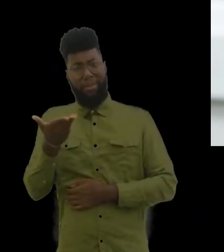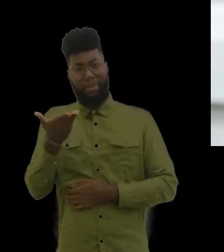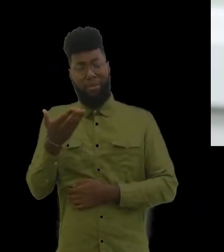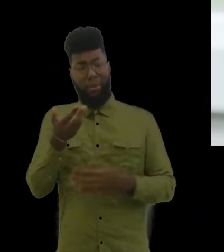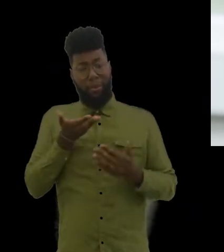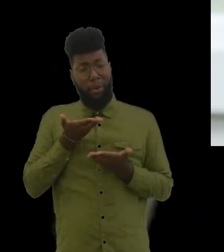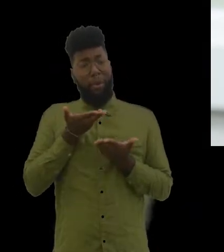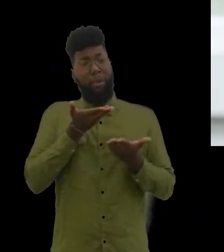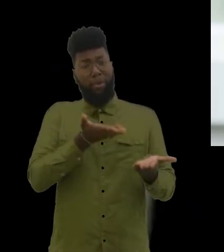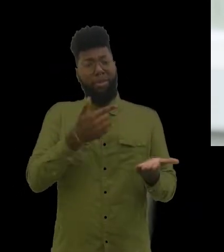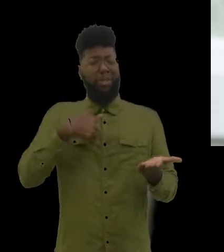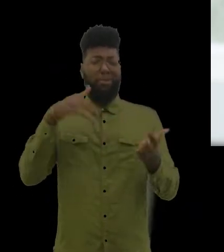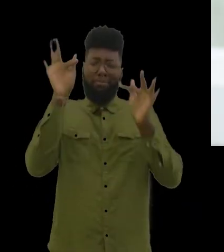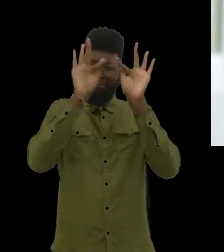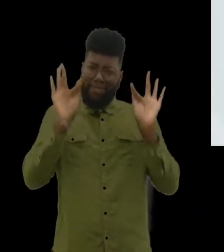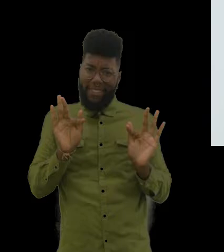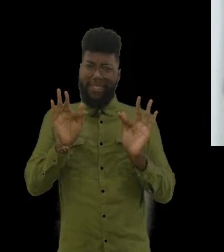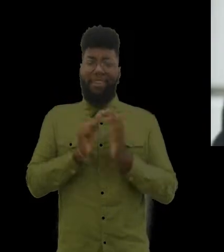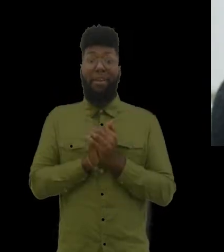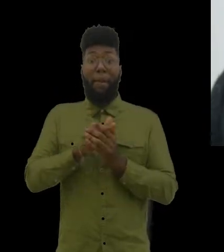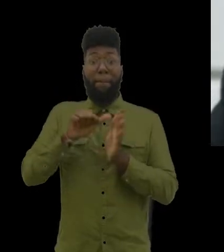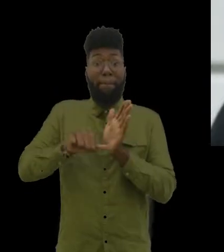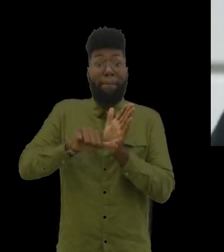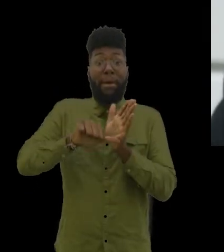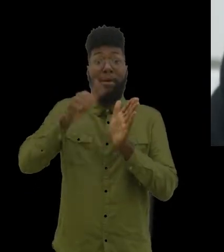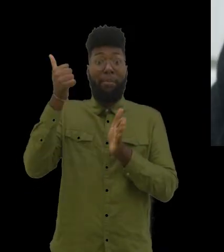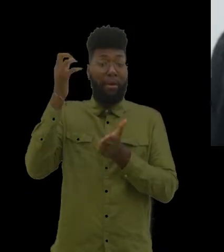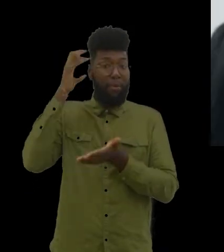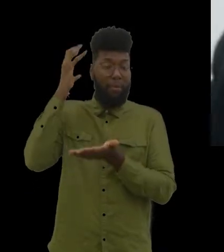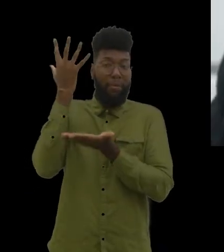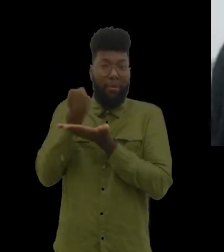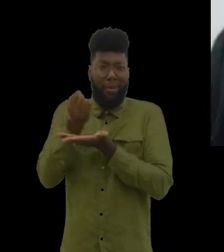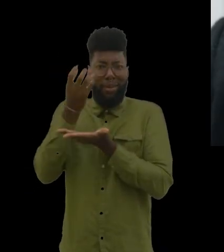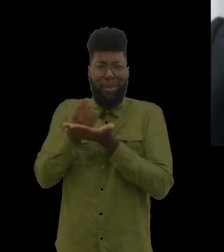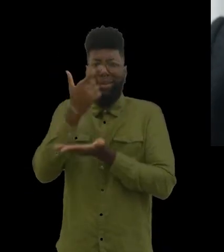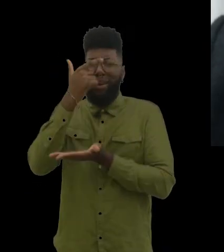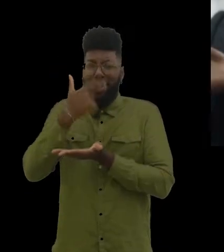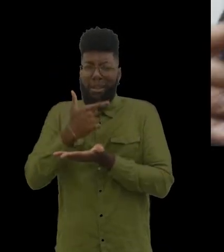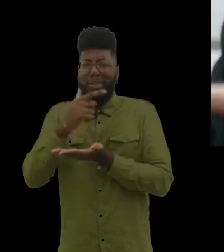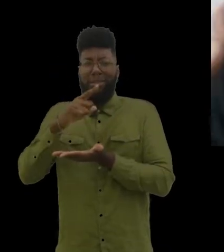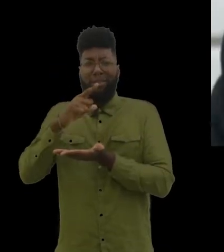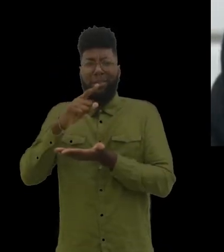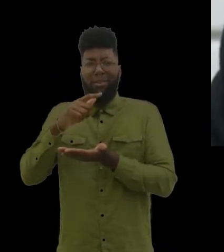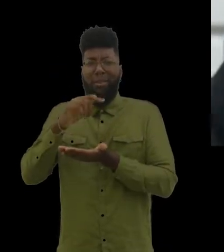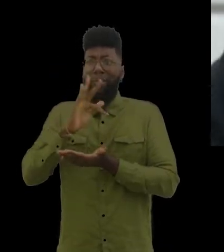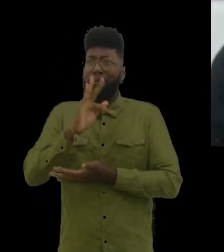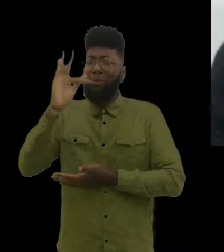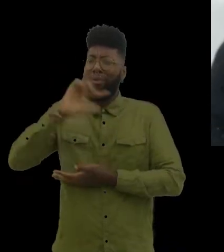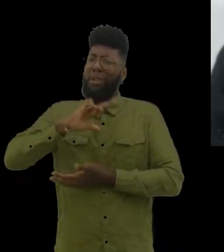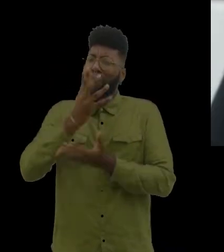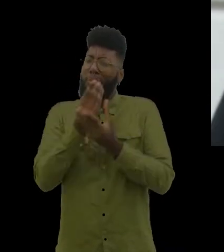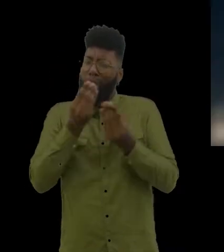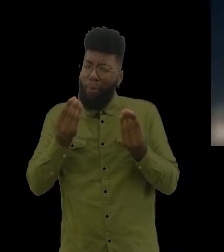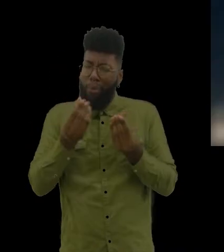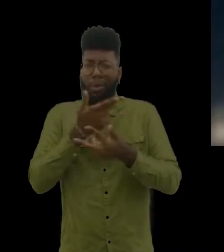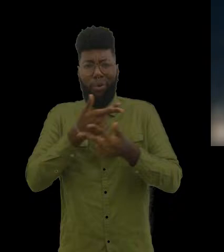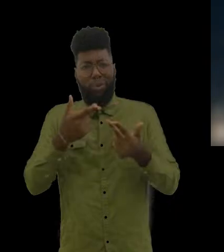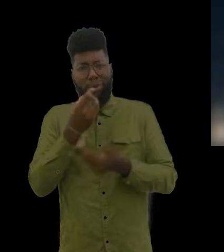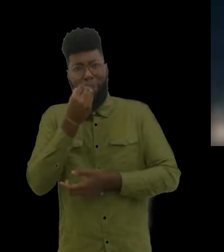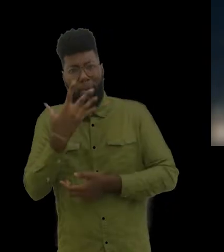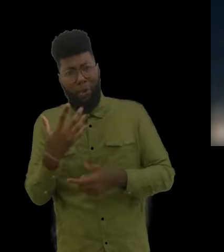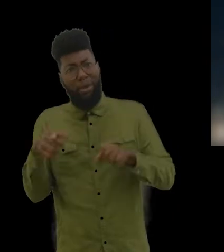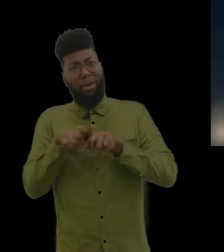bem feliz. Nosso primeiro podcast. Acho que muitas coisas ainda boas estão por vir dentro desse projeto.